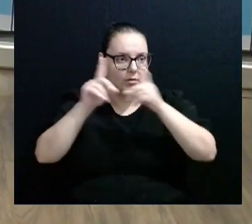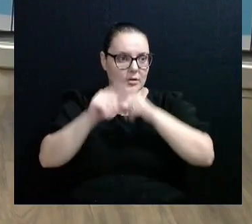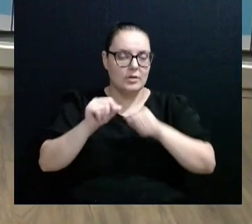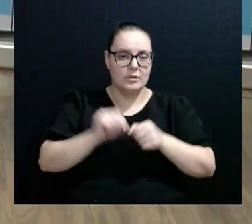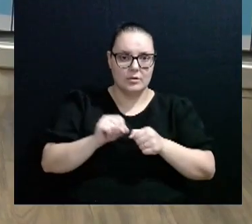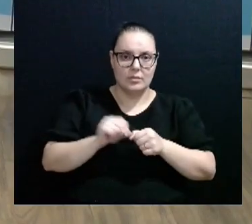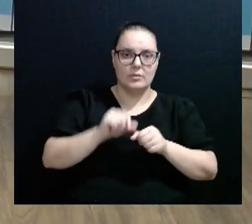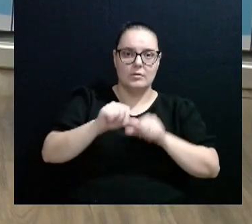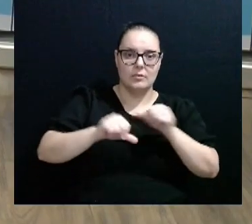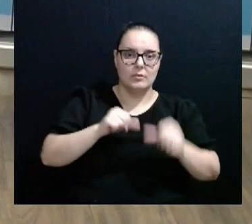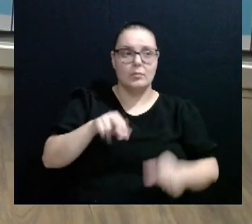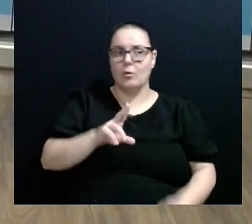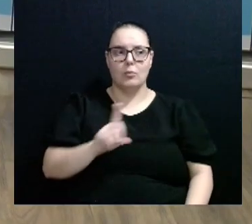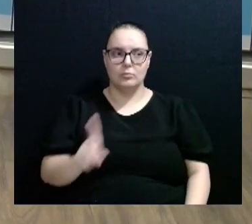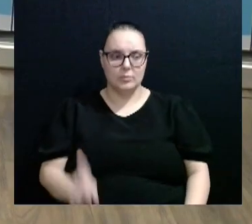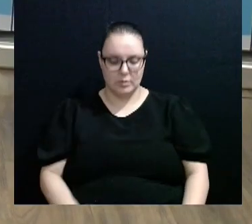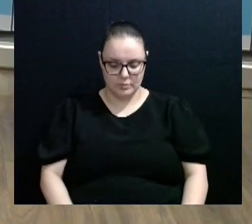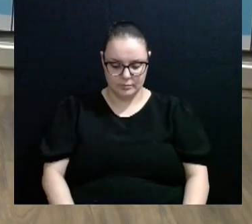ou não?